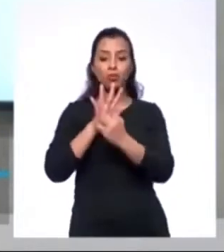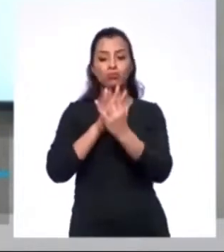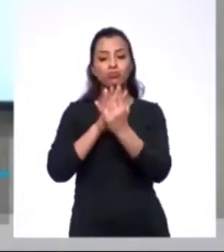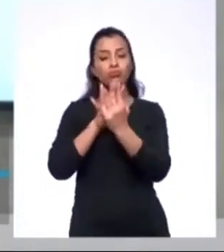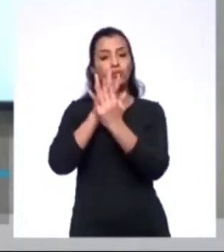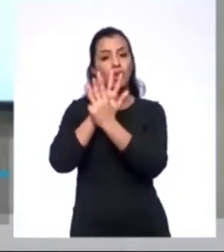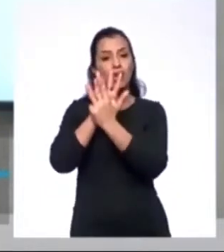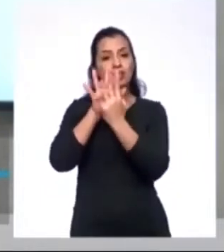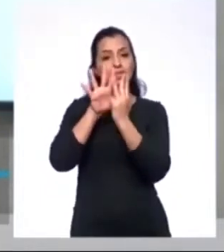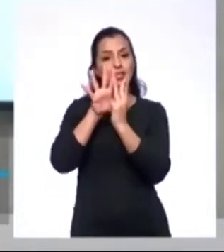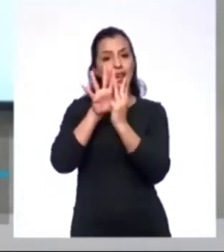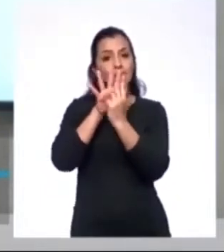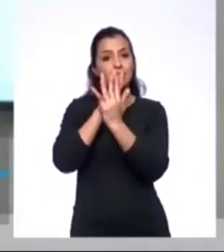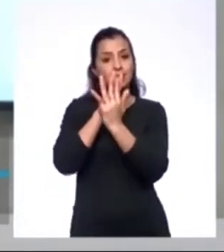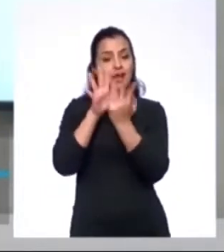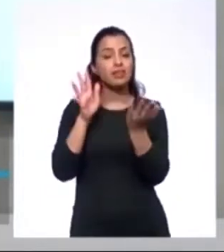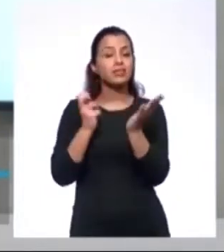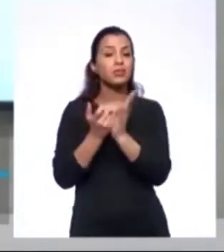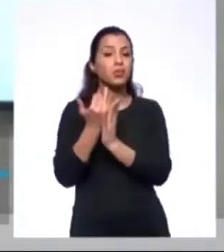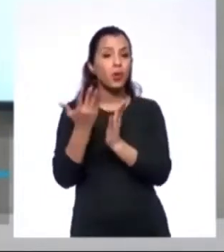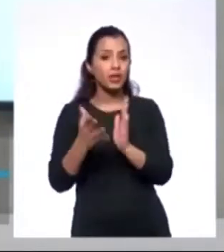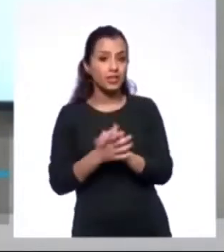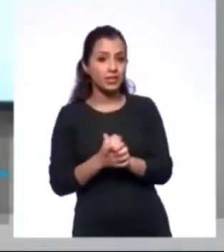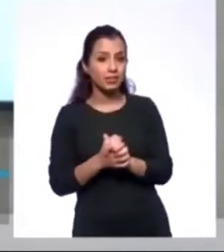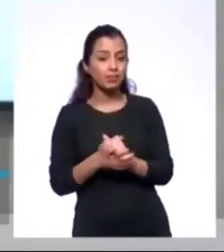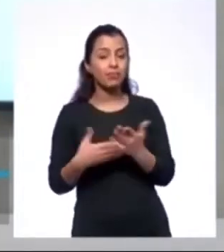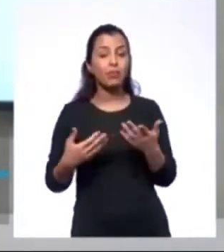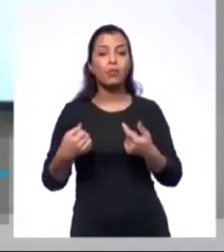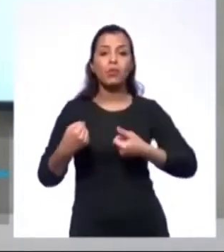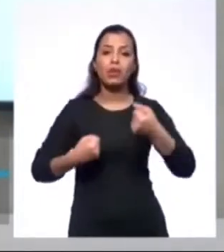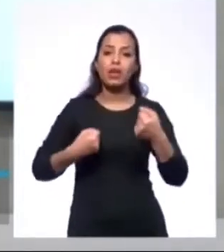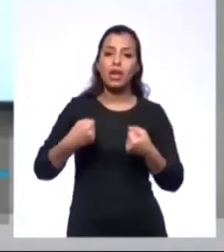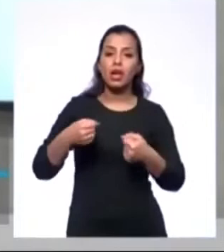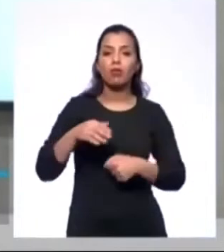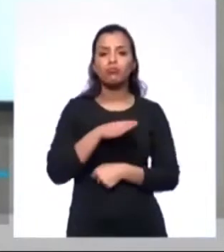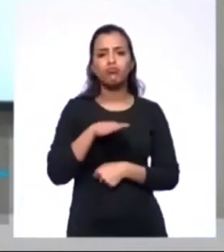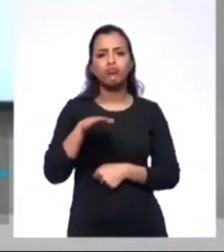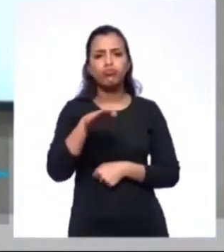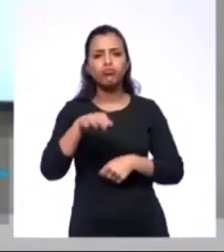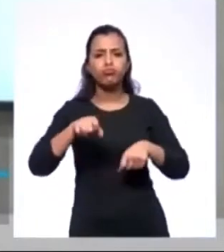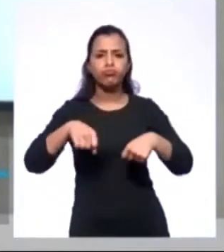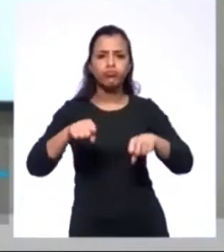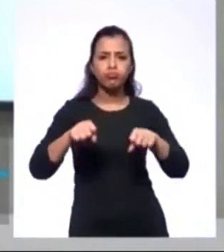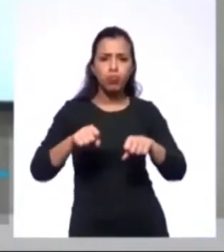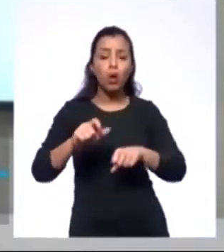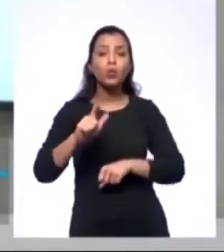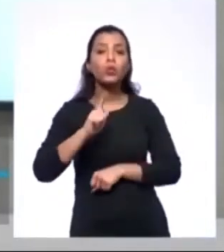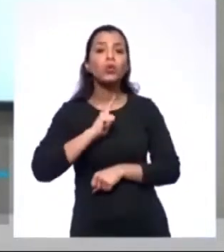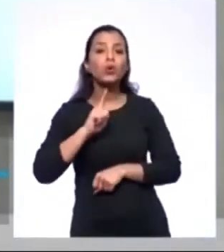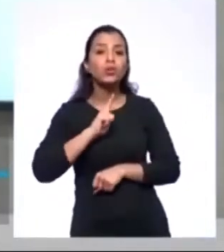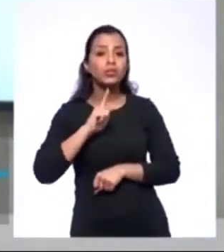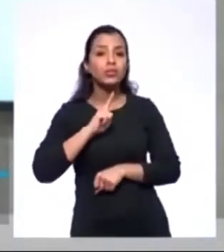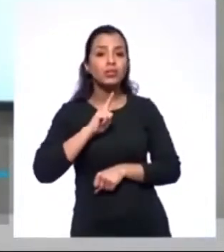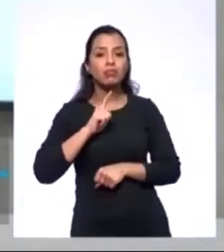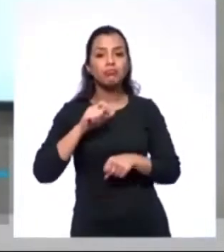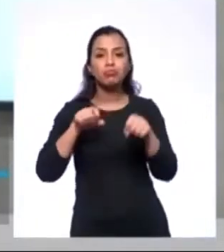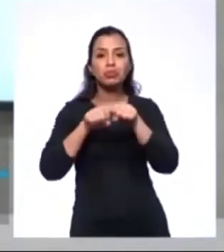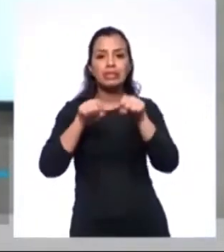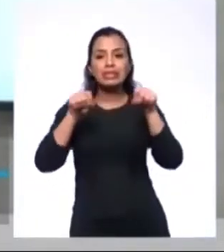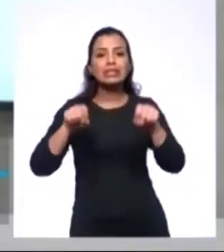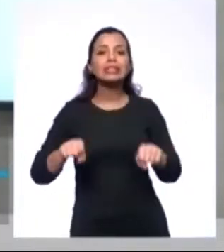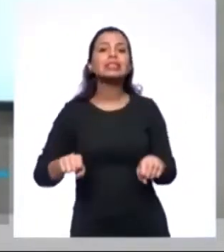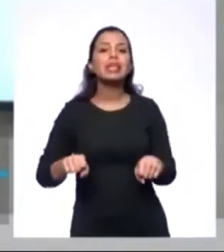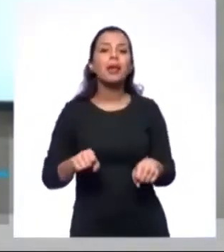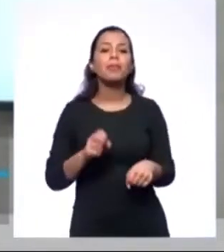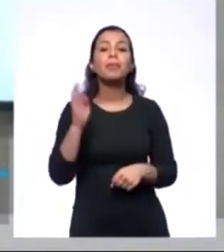quantas placas de carros ou de motos de veículos existem no Sistema Marques no